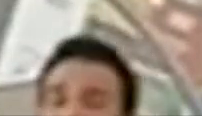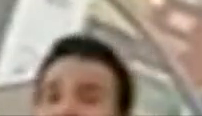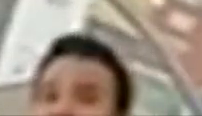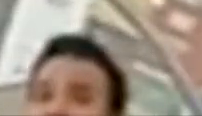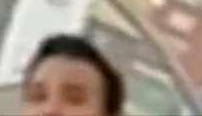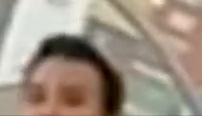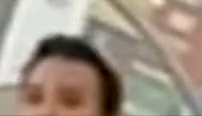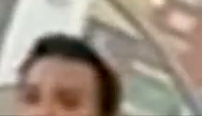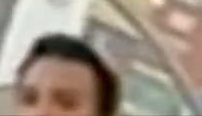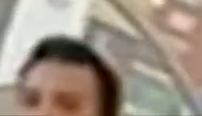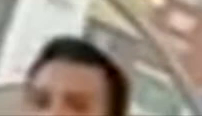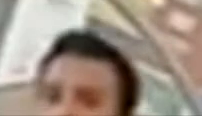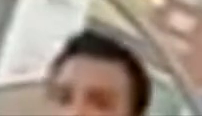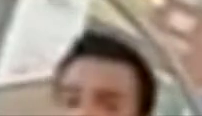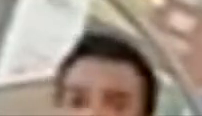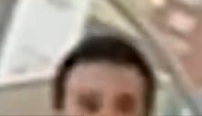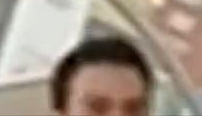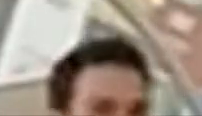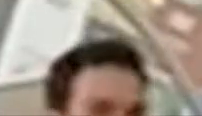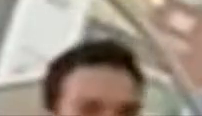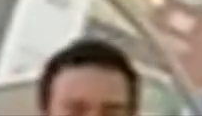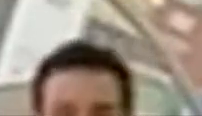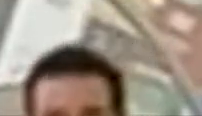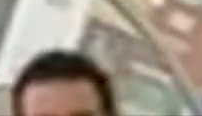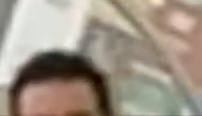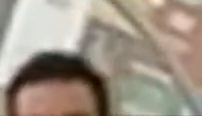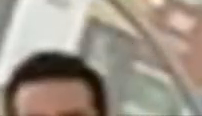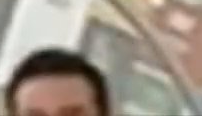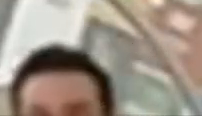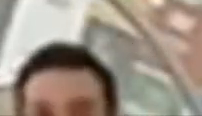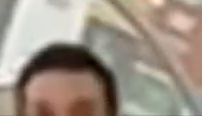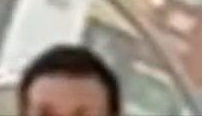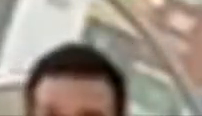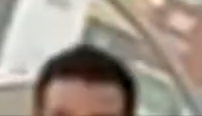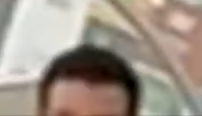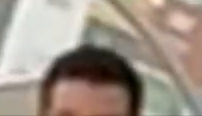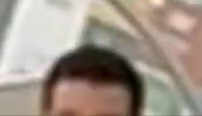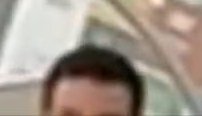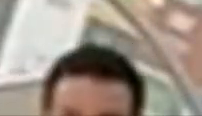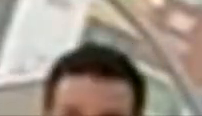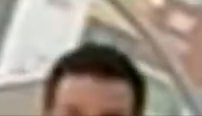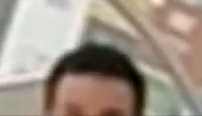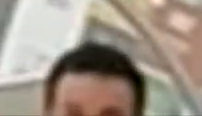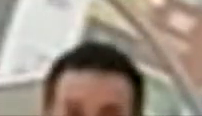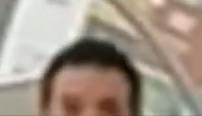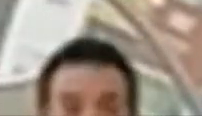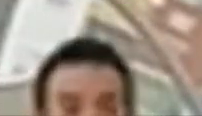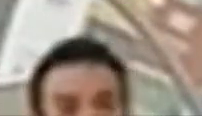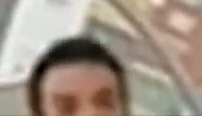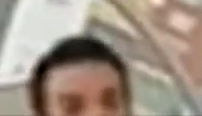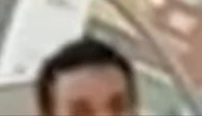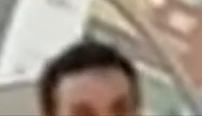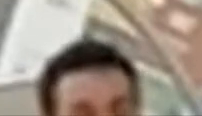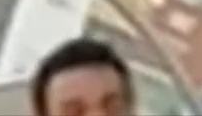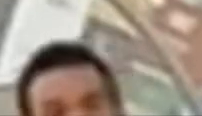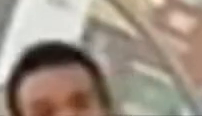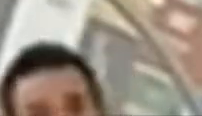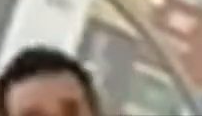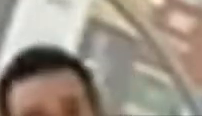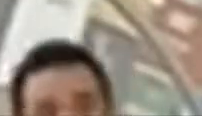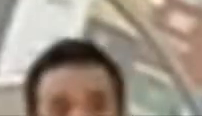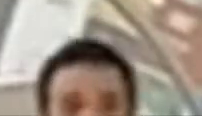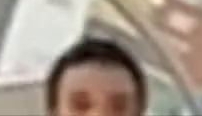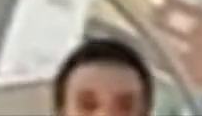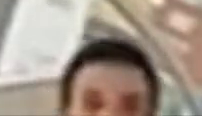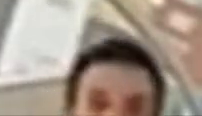quem efetivamente doou para determinado candidato, seja candidato ao Congresso Nacional, seja candidato ao